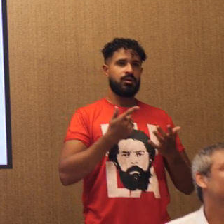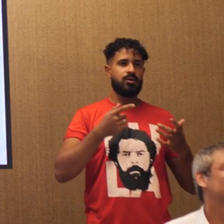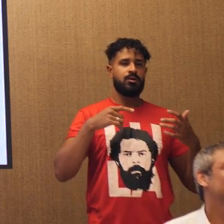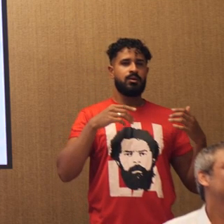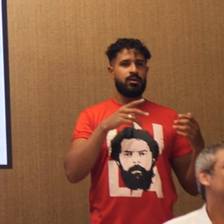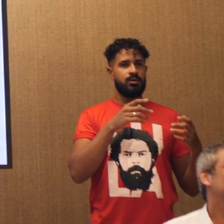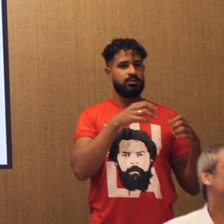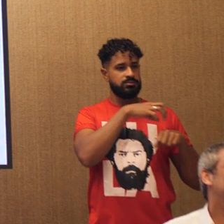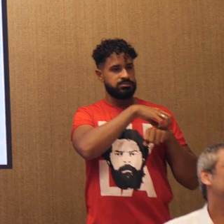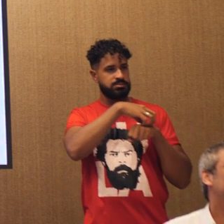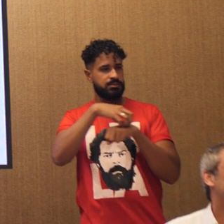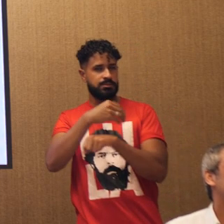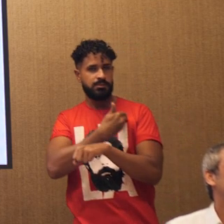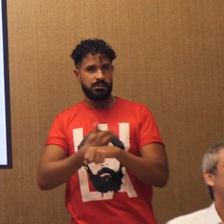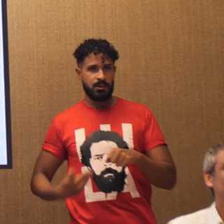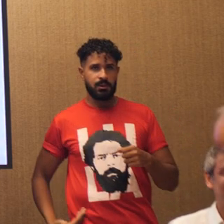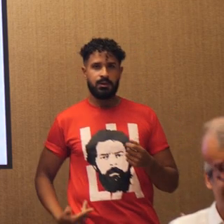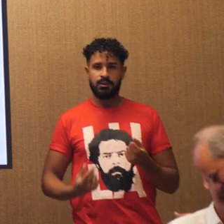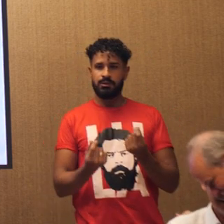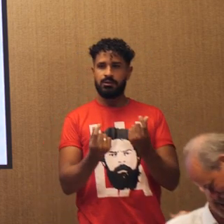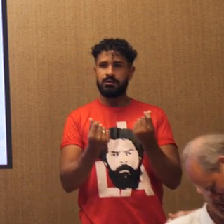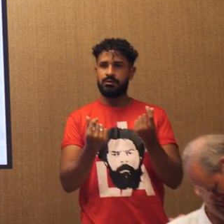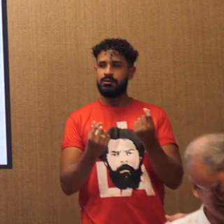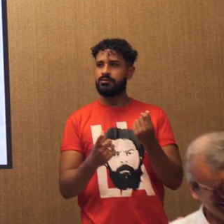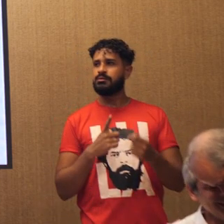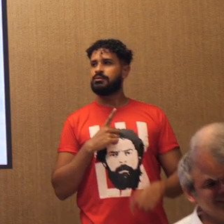público, comprou... O dinheiro apareceu.